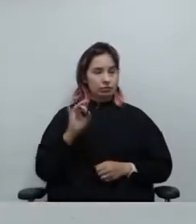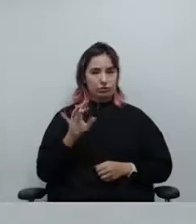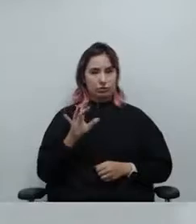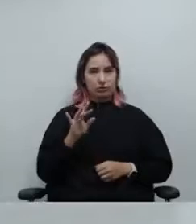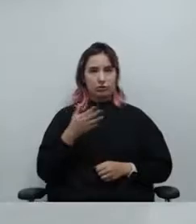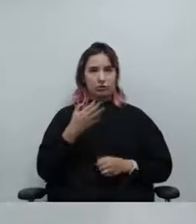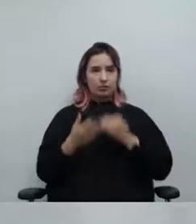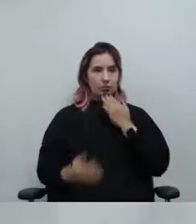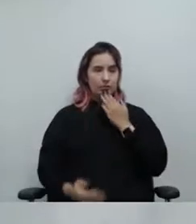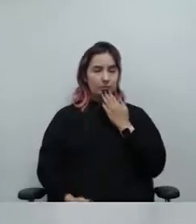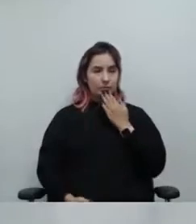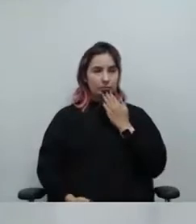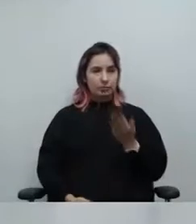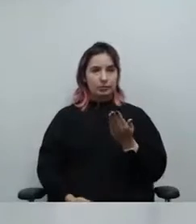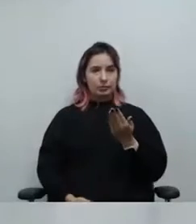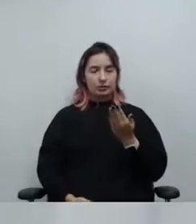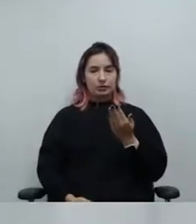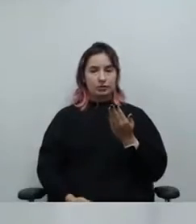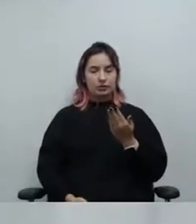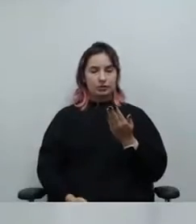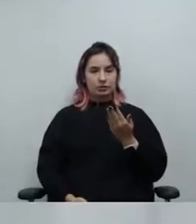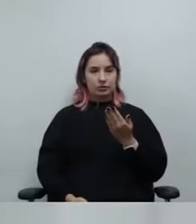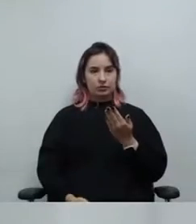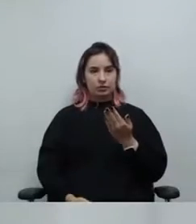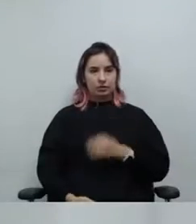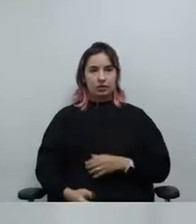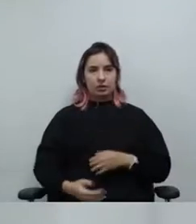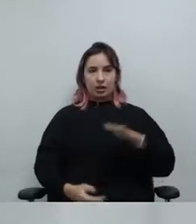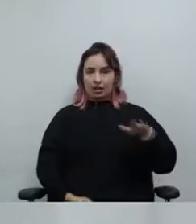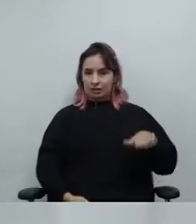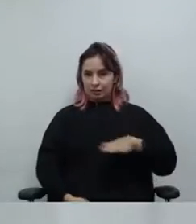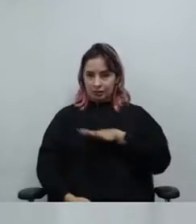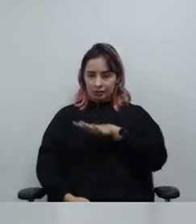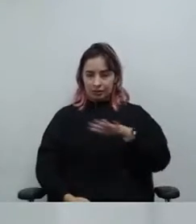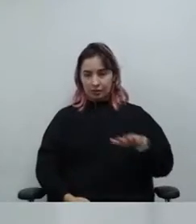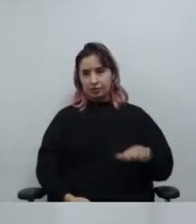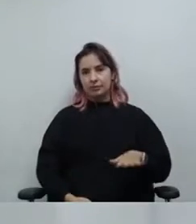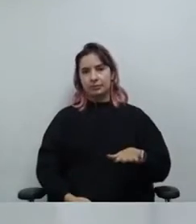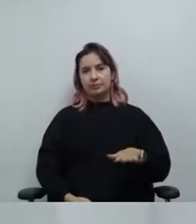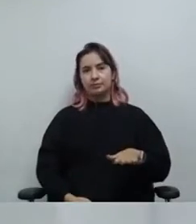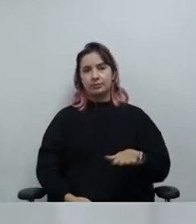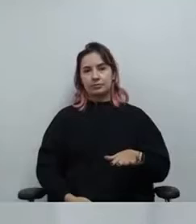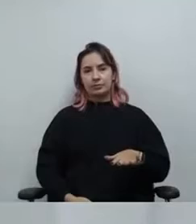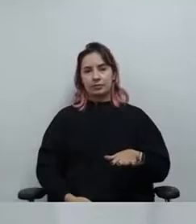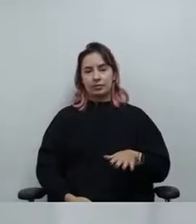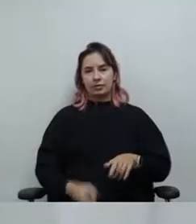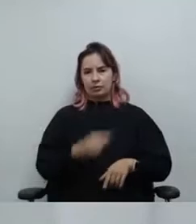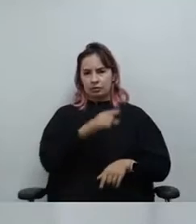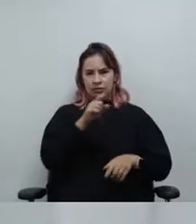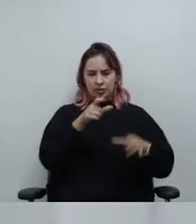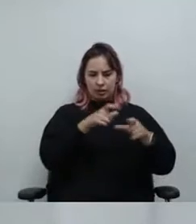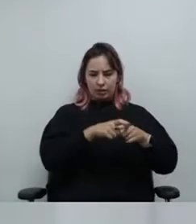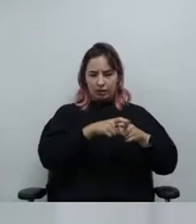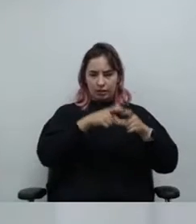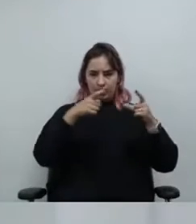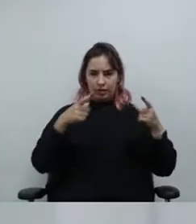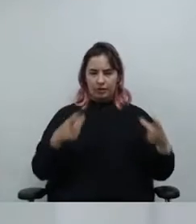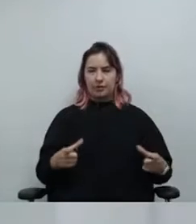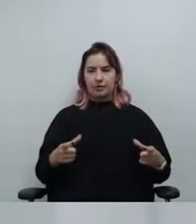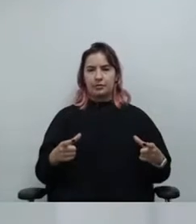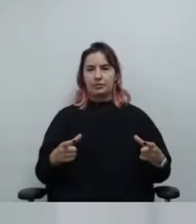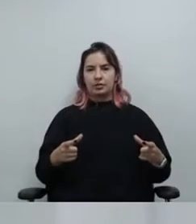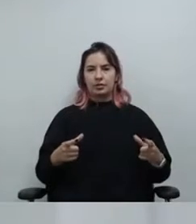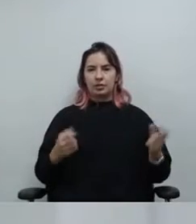de pedir a esse colegiado que seja ampliado a questão